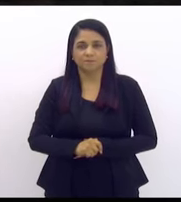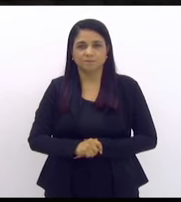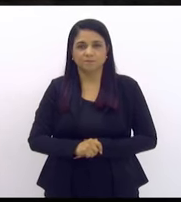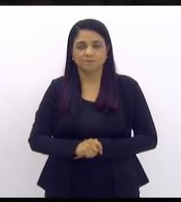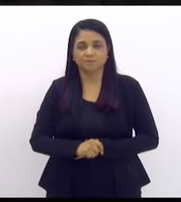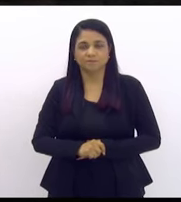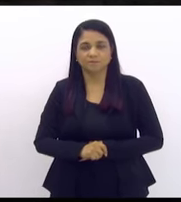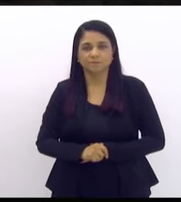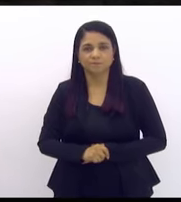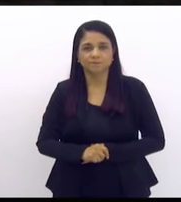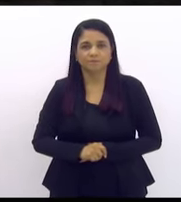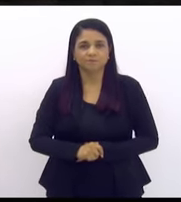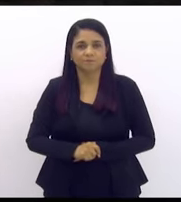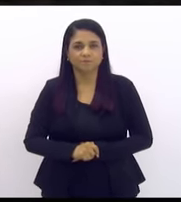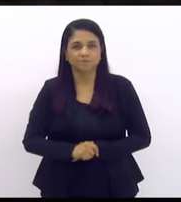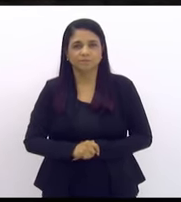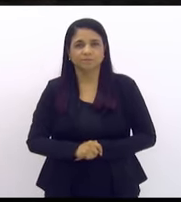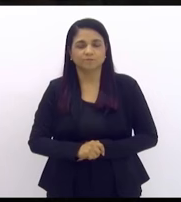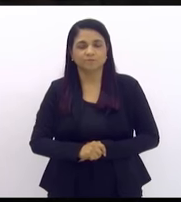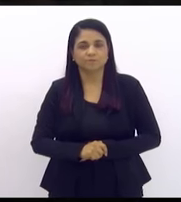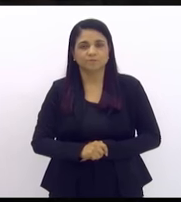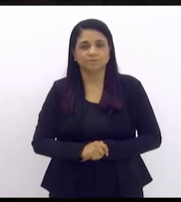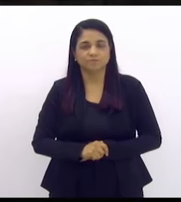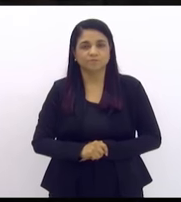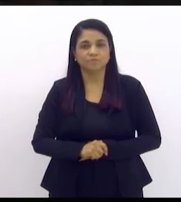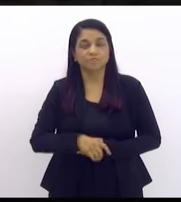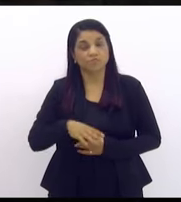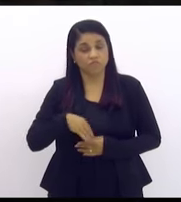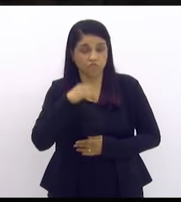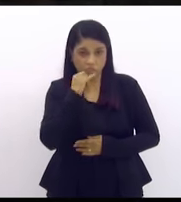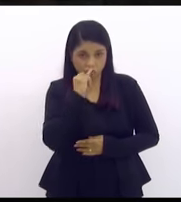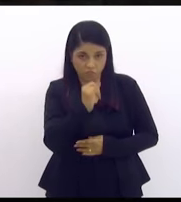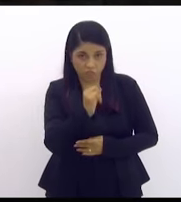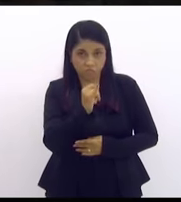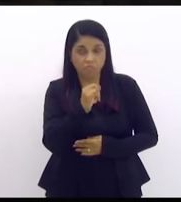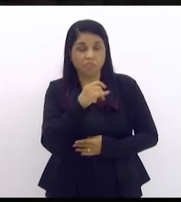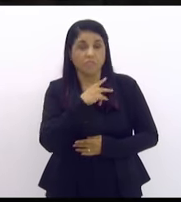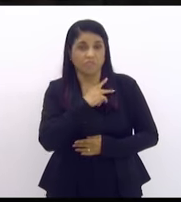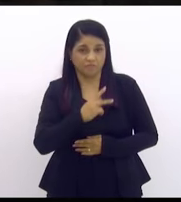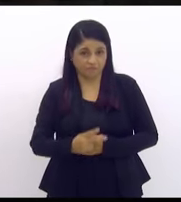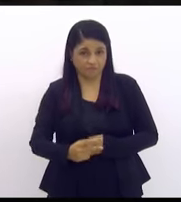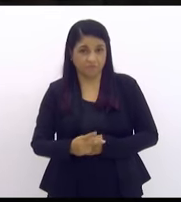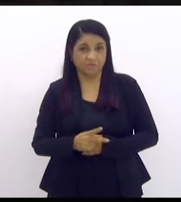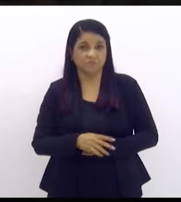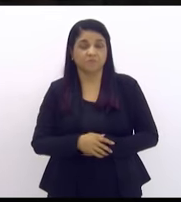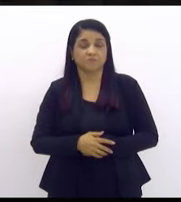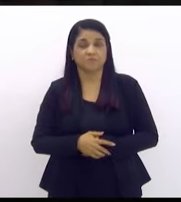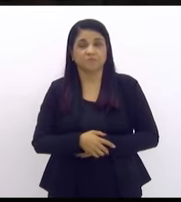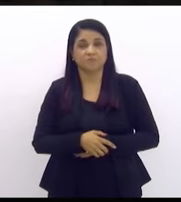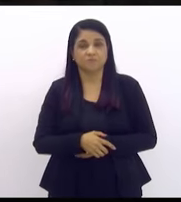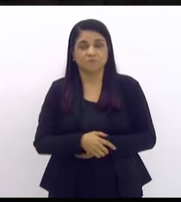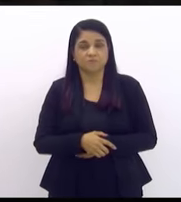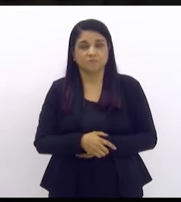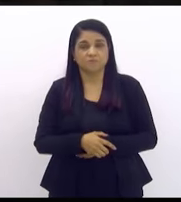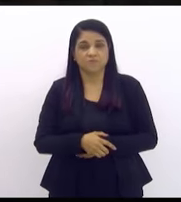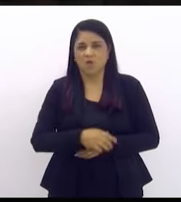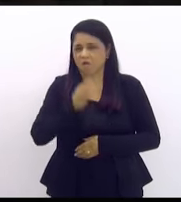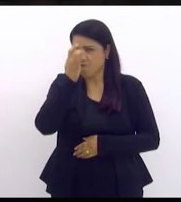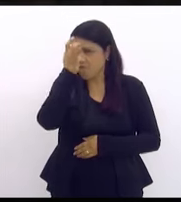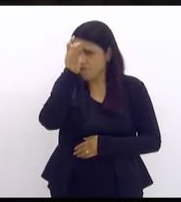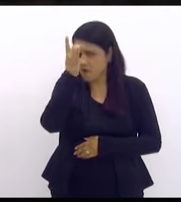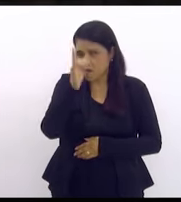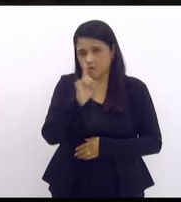vamos agora ainda afirmar a Vossa Excelência que não é